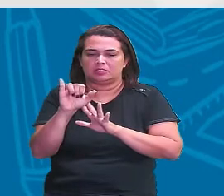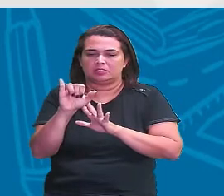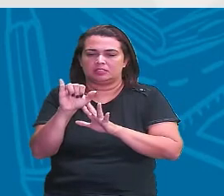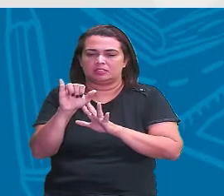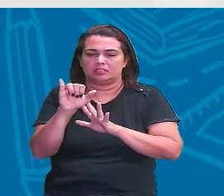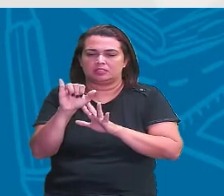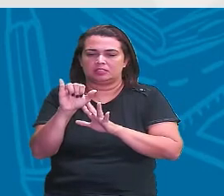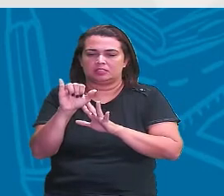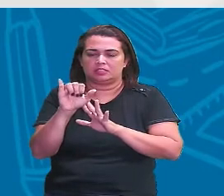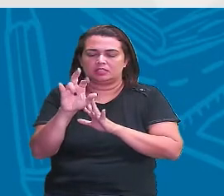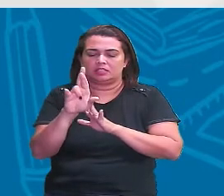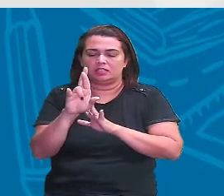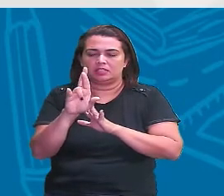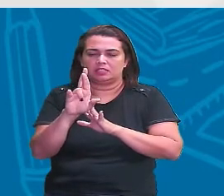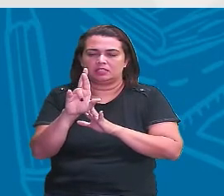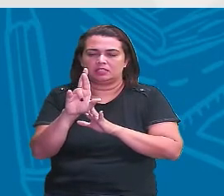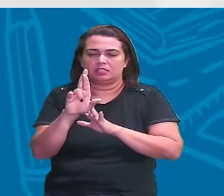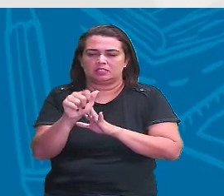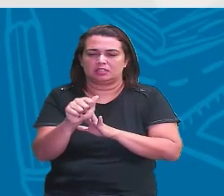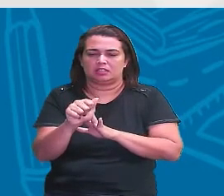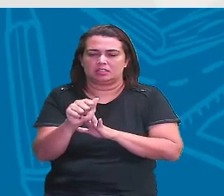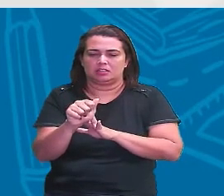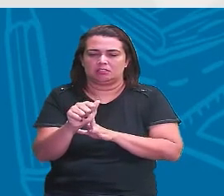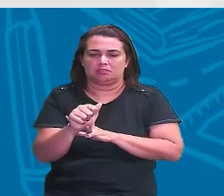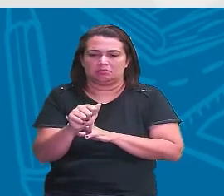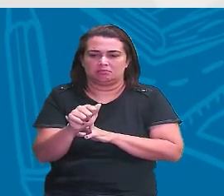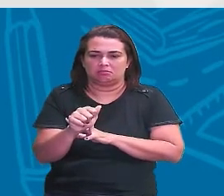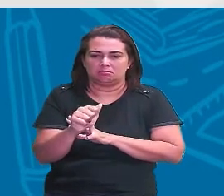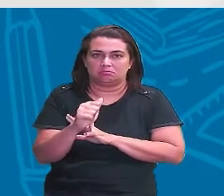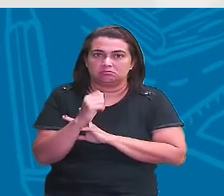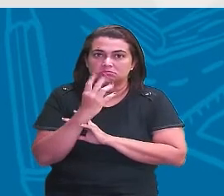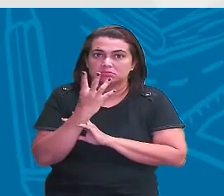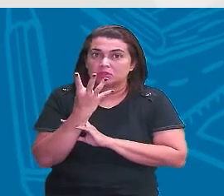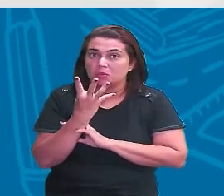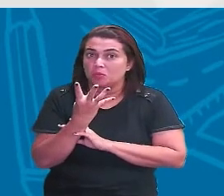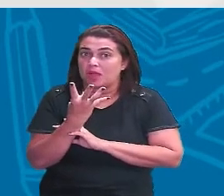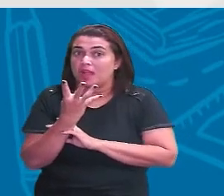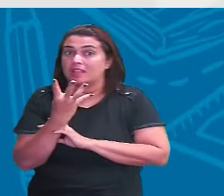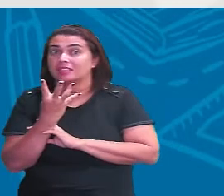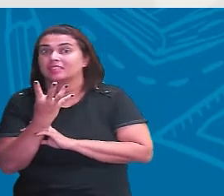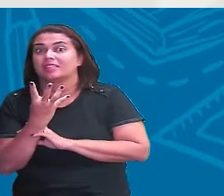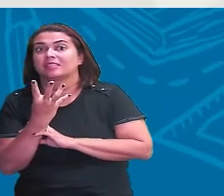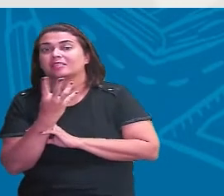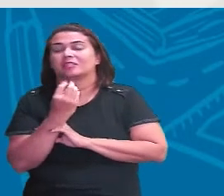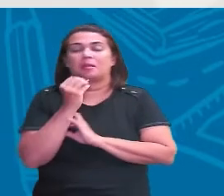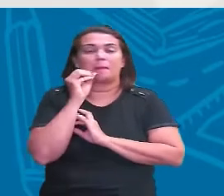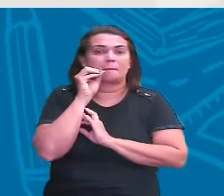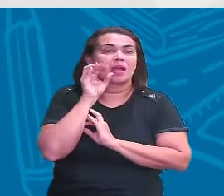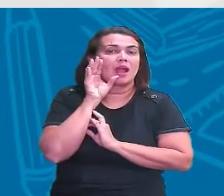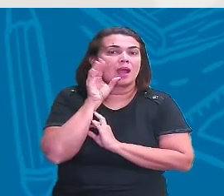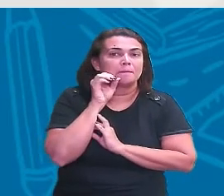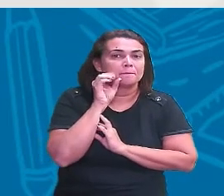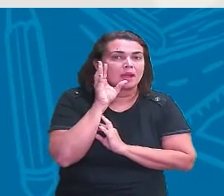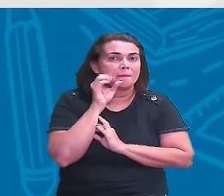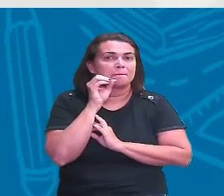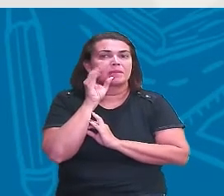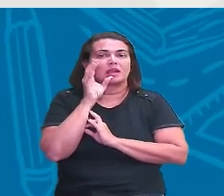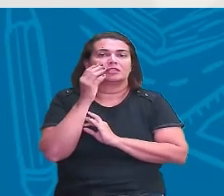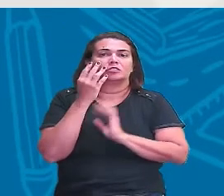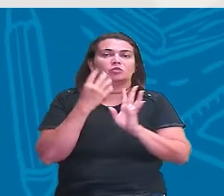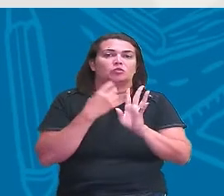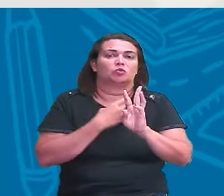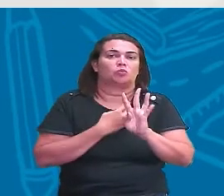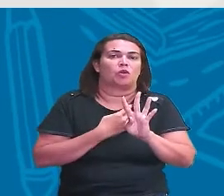de, ra. Olha aí, ó. 4 vezes a gente abriu a boquinha. Então, a gente chama isso como